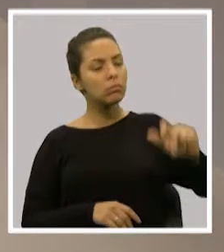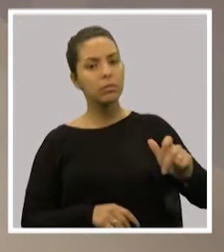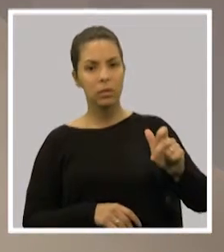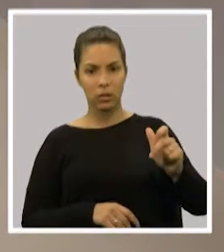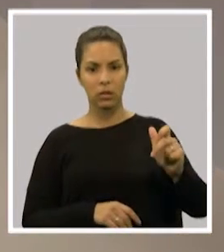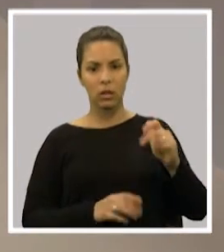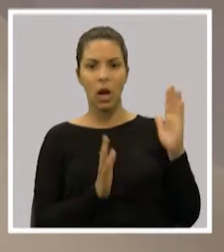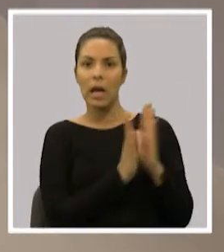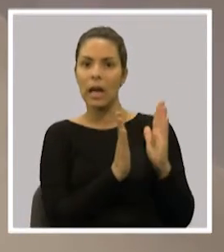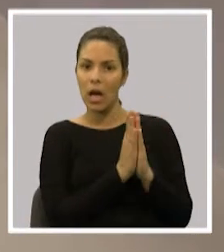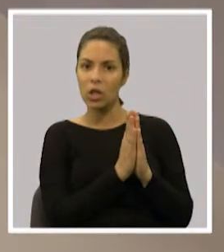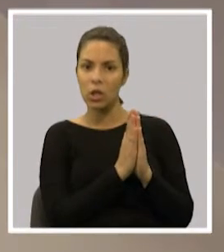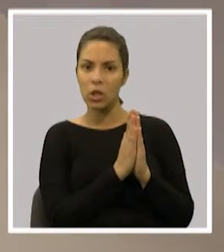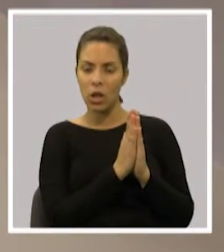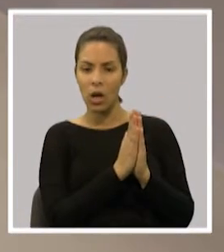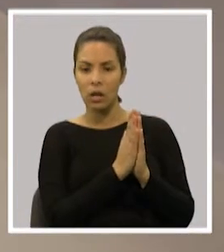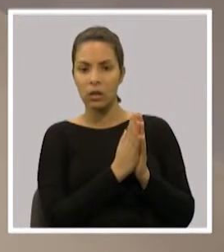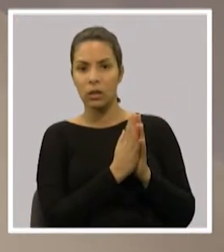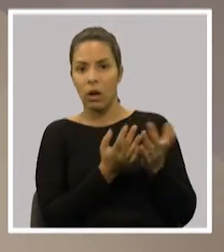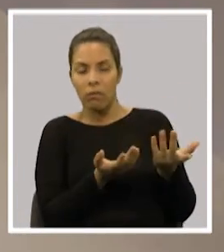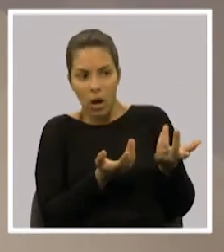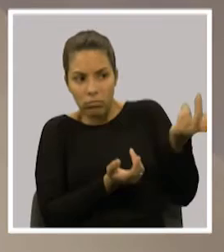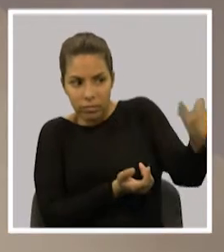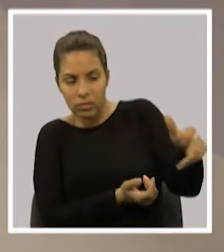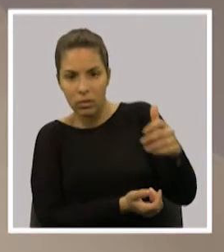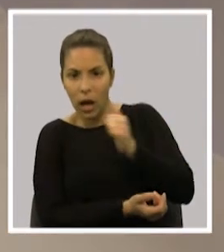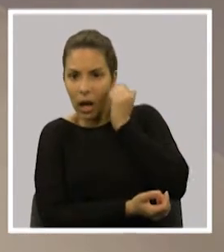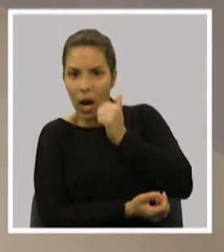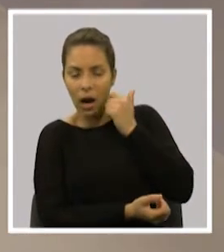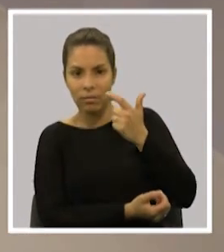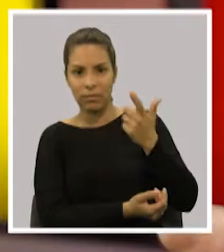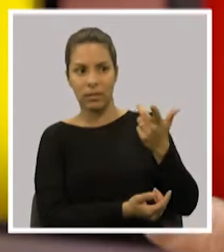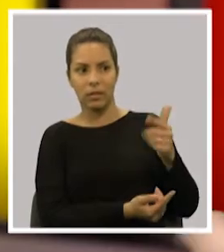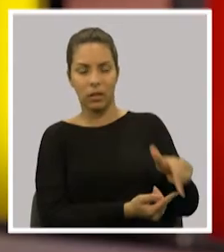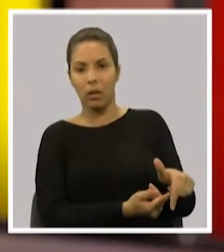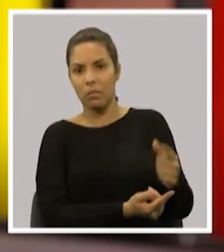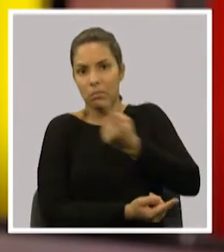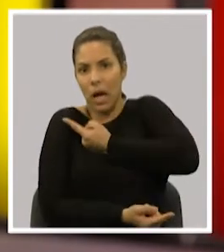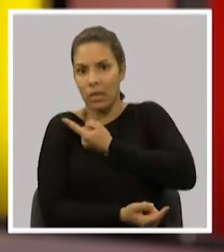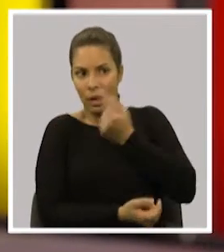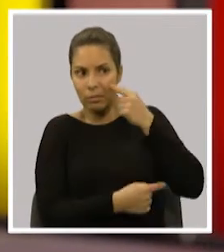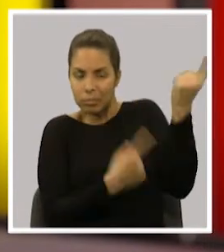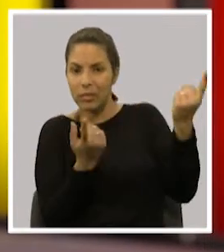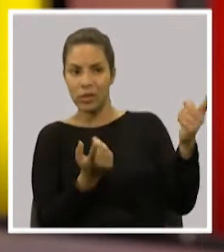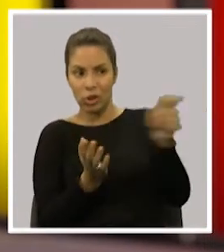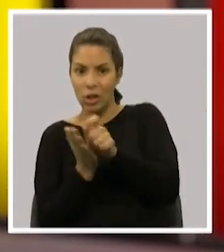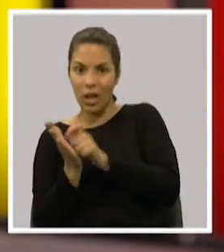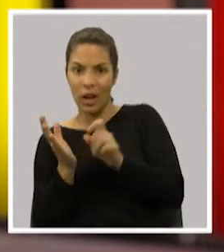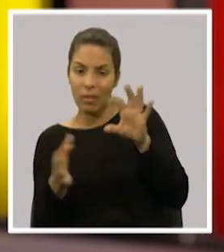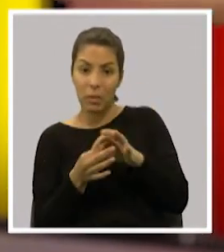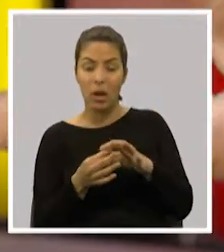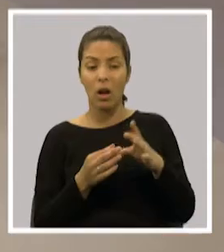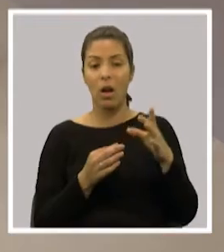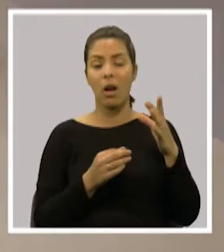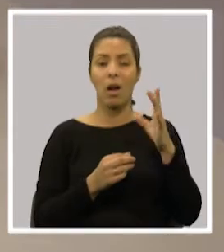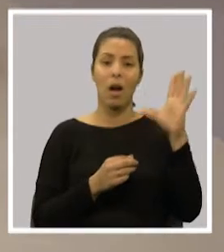na vida da Igreja, o meu dever é dar conta de que há uma realidade escandalosa na vida da Igreja. Claro, por exemplo? Sim, claro. Como por exemplo?